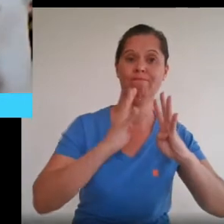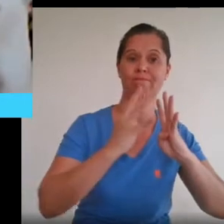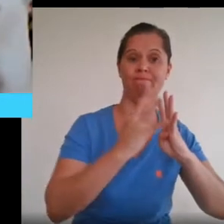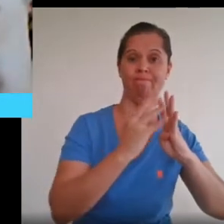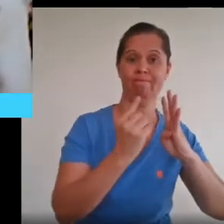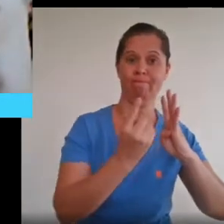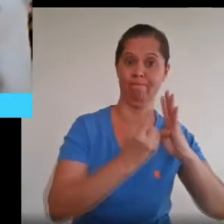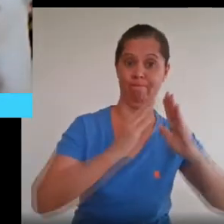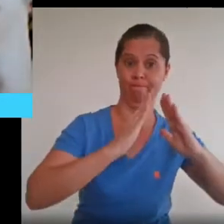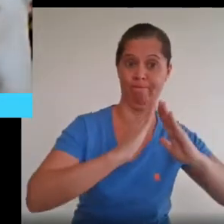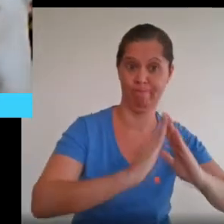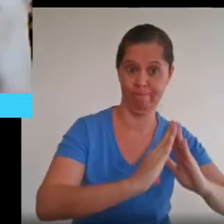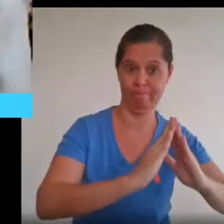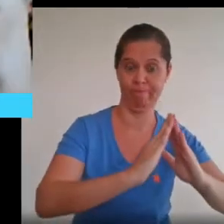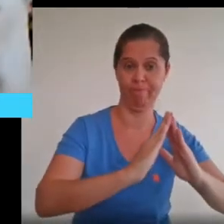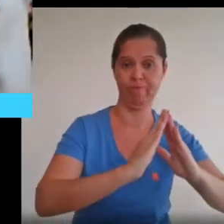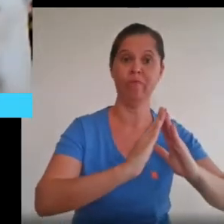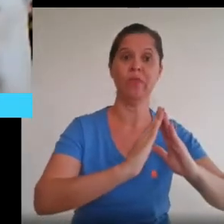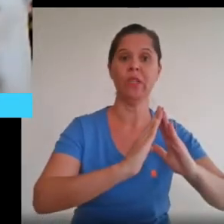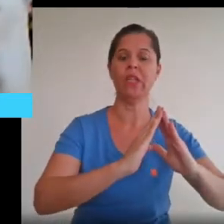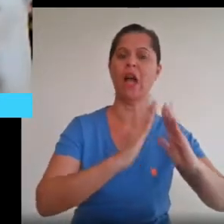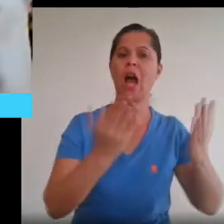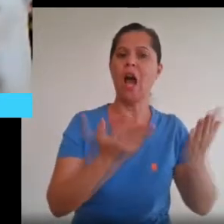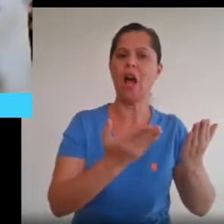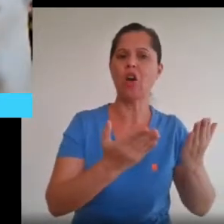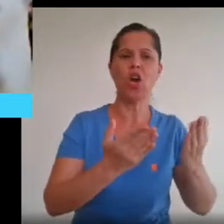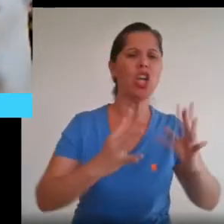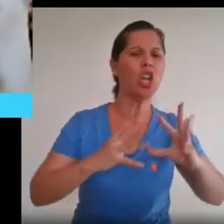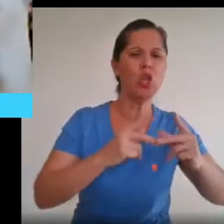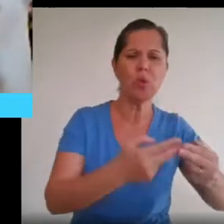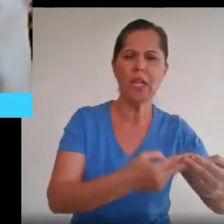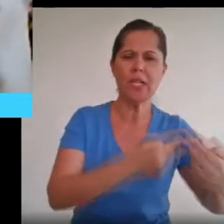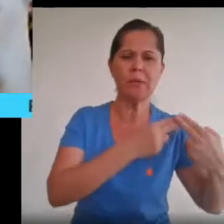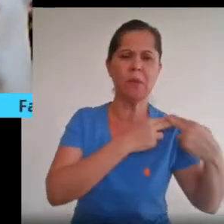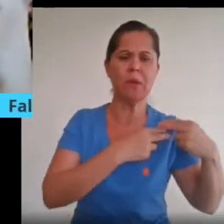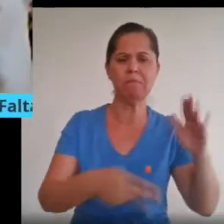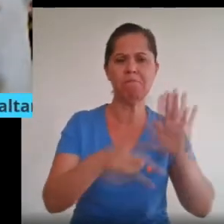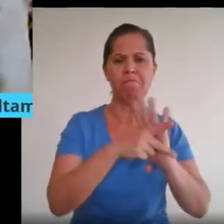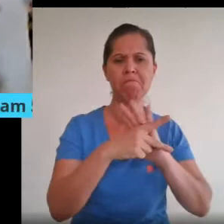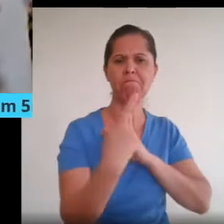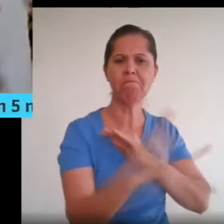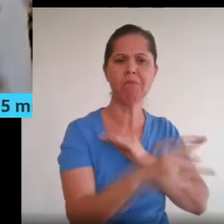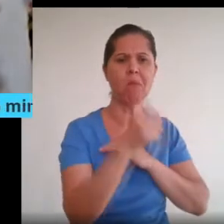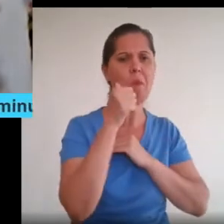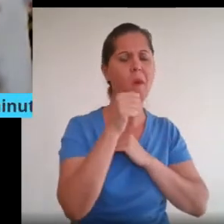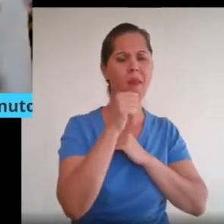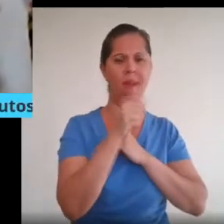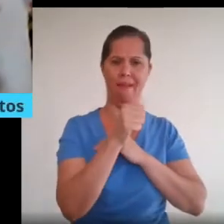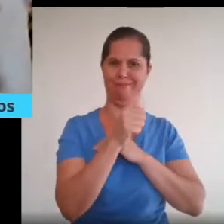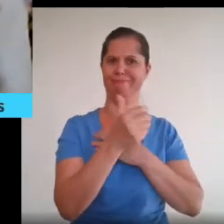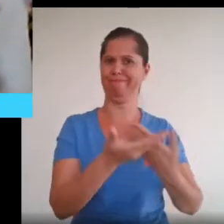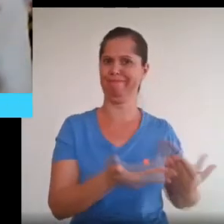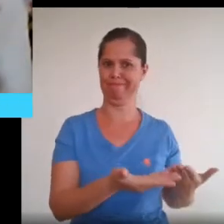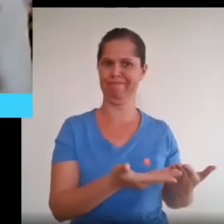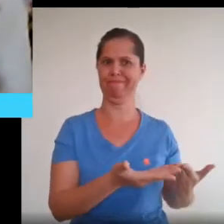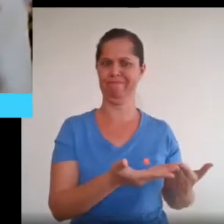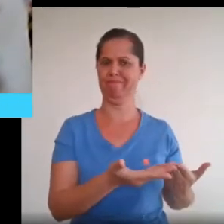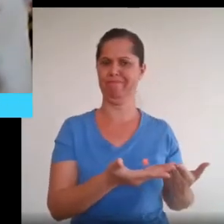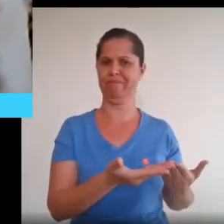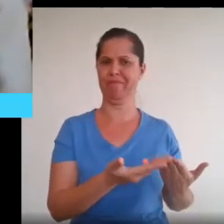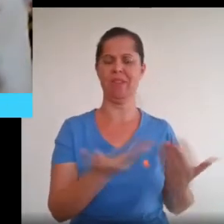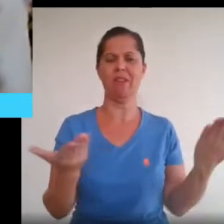costas das mulheres tudo. Inclusive, então, agora, o grande manejo, gente,